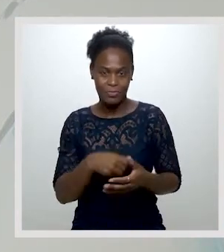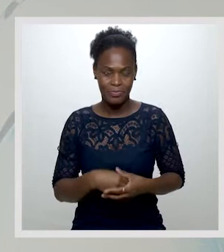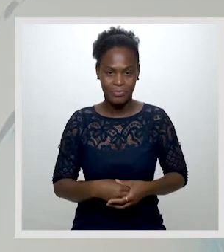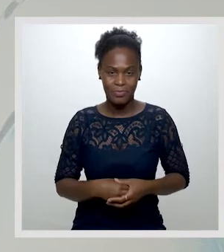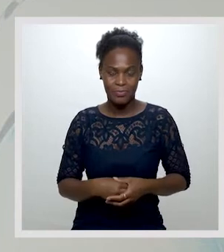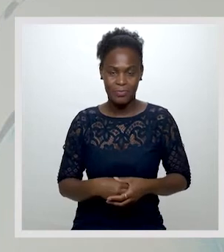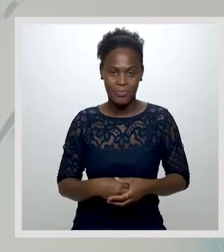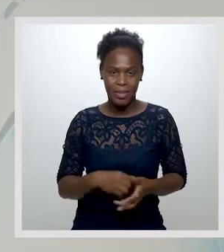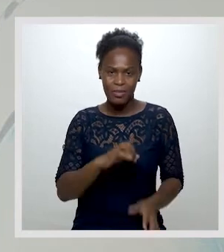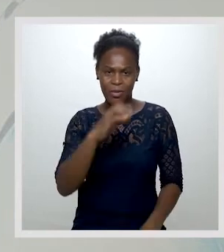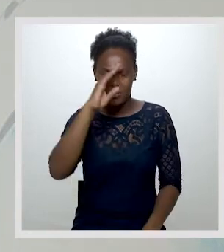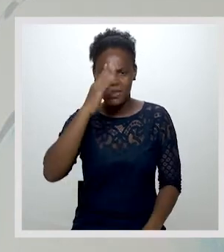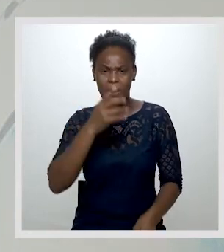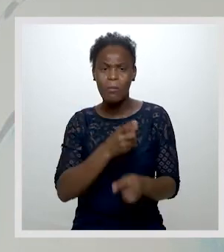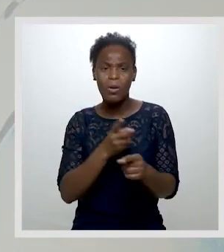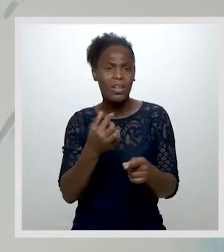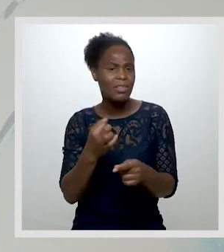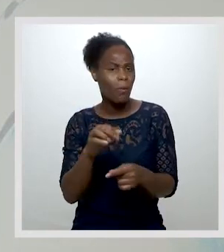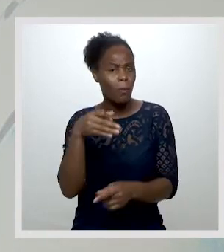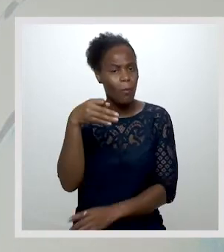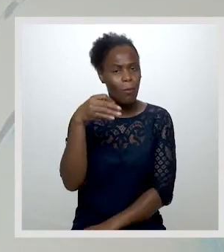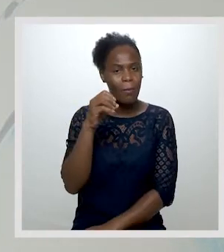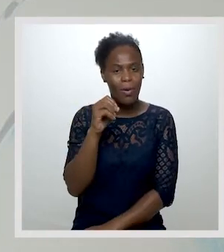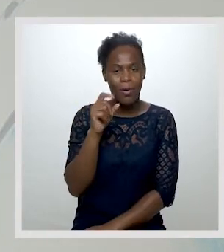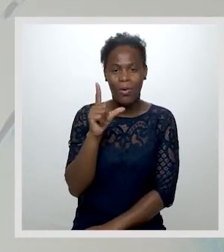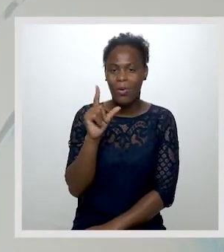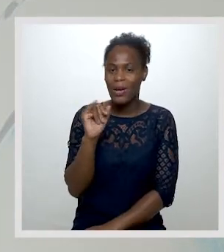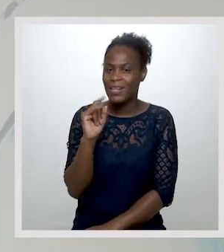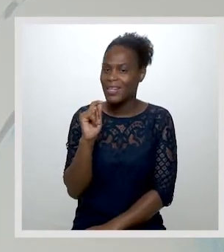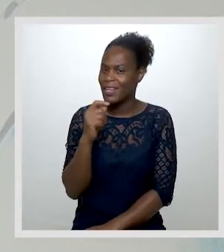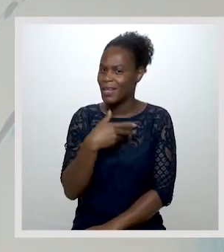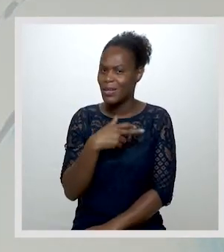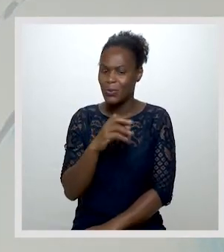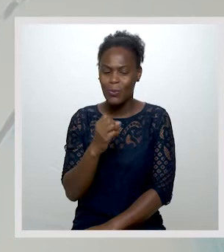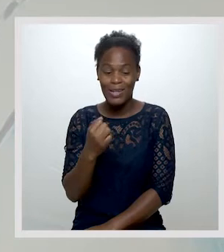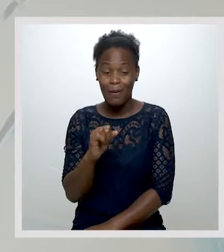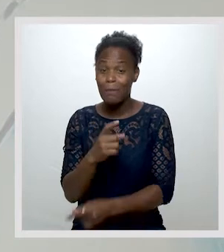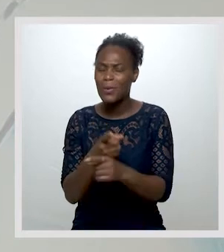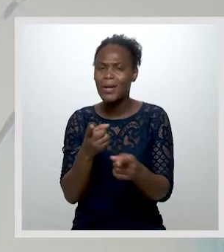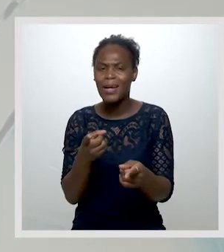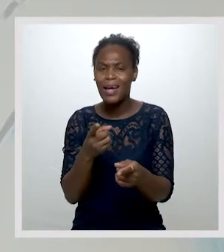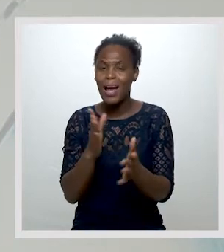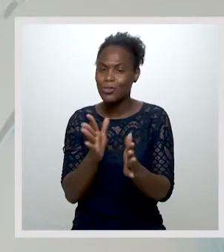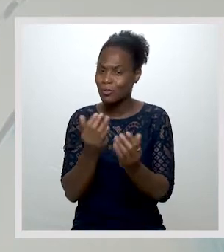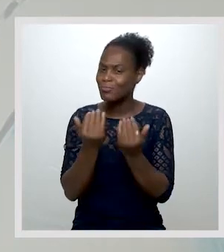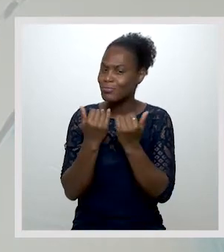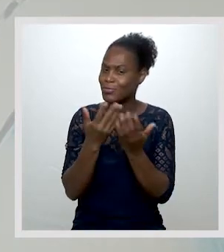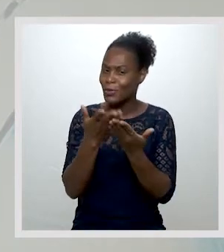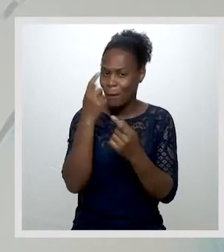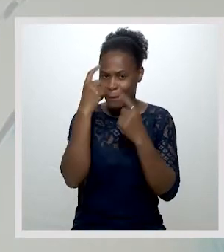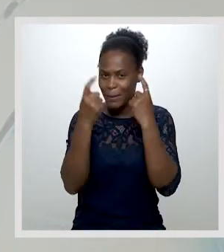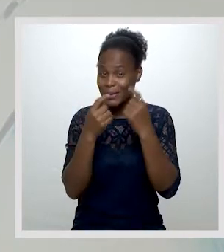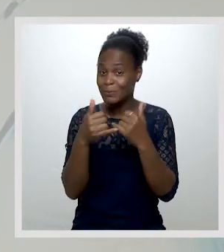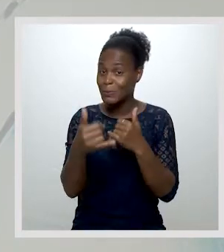Alguém sabe por que que é um não poliedro? Já dei dicas. Pensem. Daqui a pouco vou perguntar de